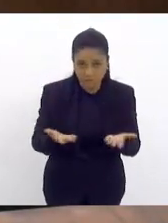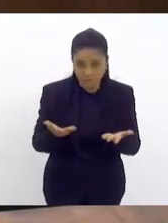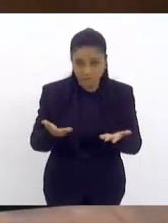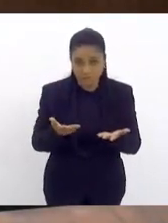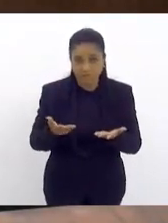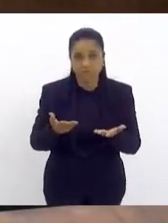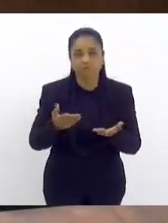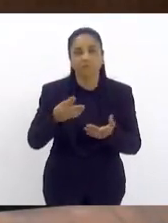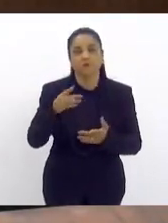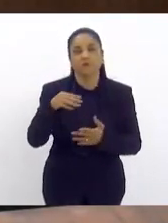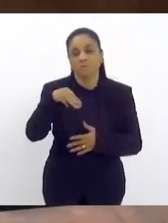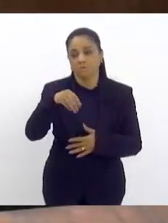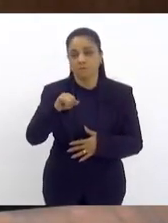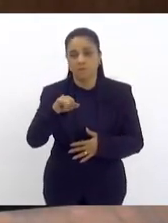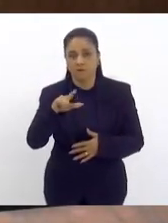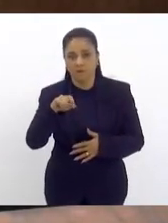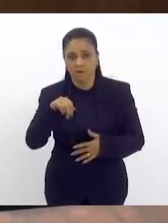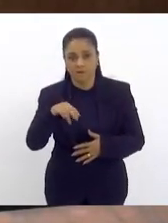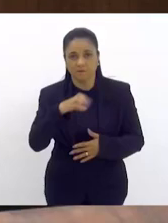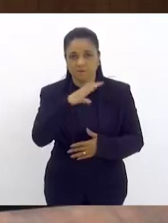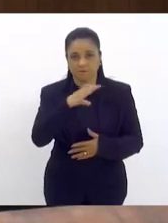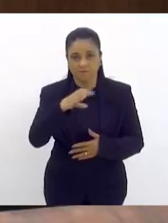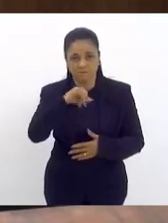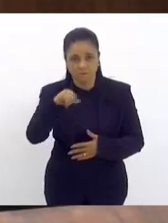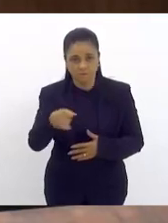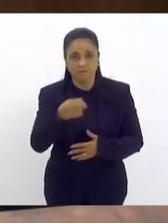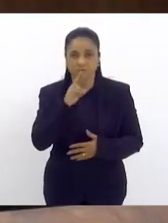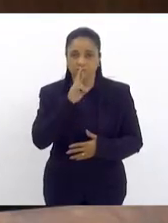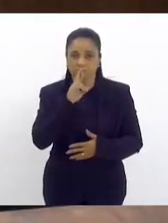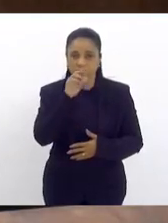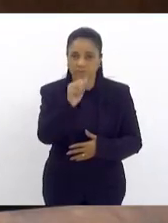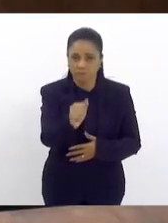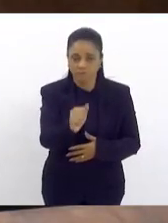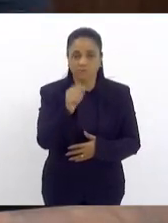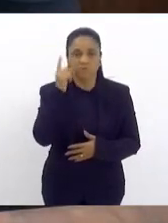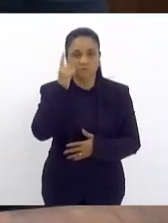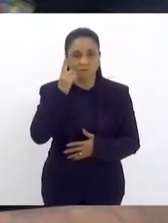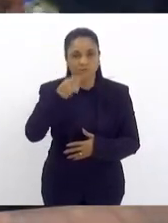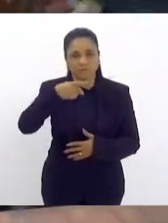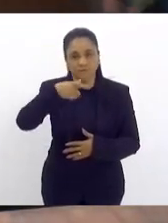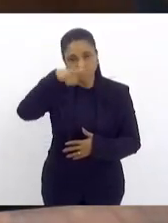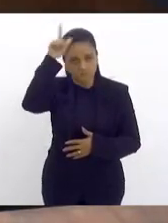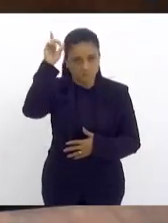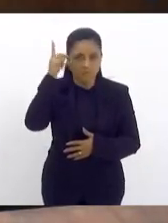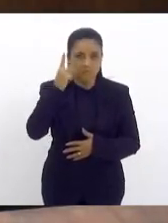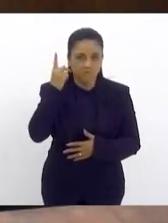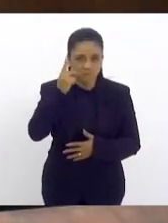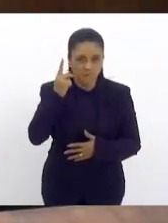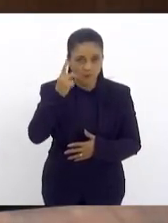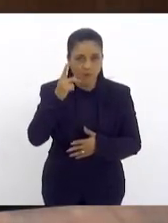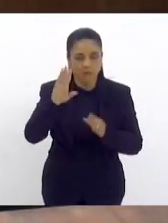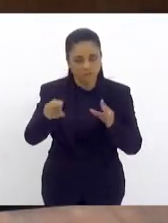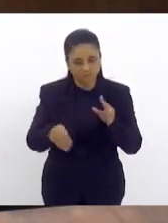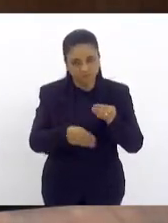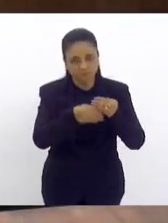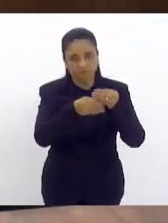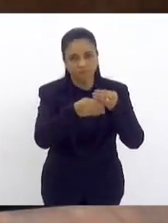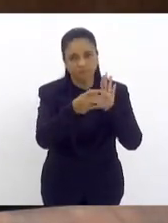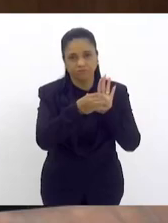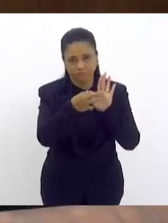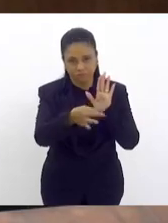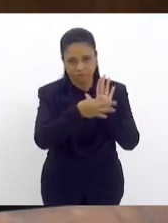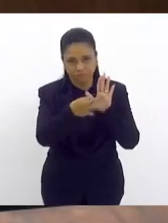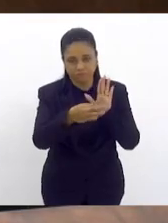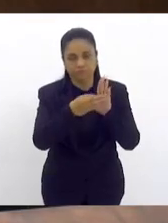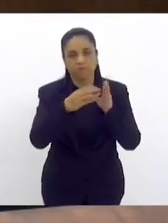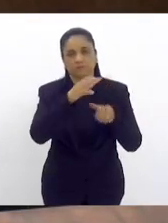a Milena da ccj o Rodrigo Amorim Deputado Luiz Paulo que apresentaram emendas que foram incorporadas no parecer da